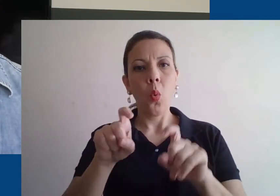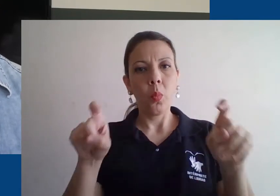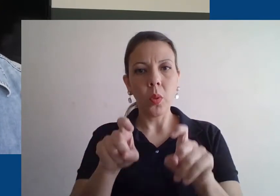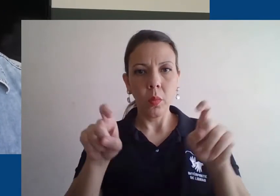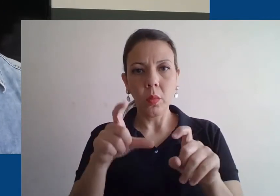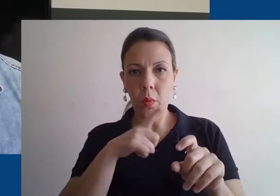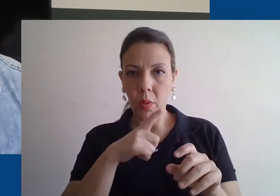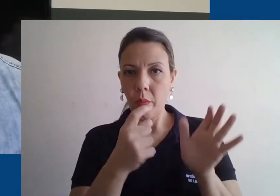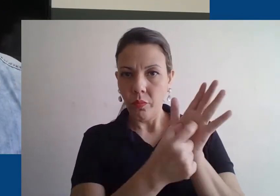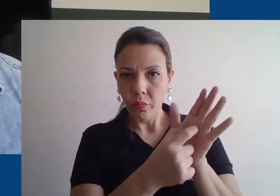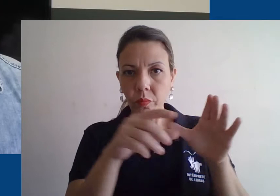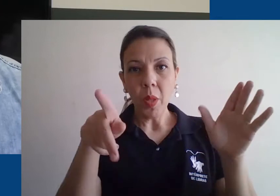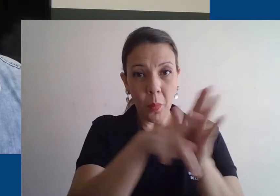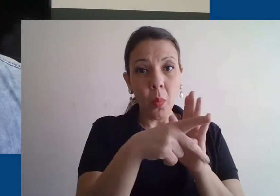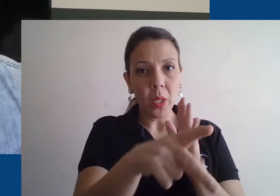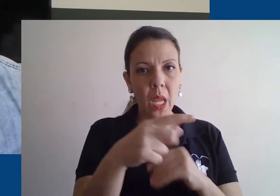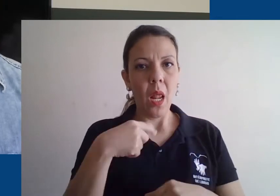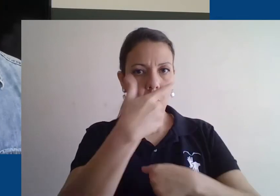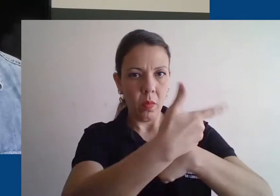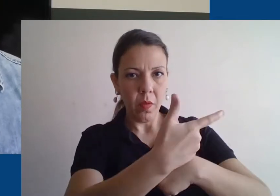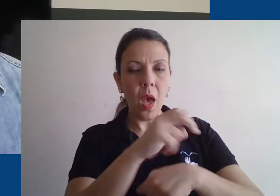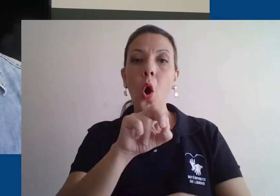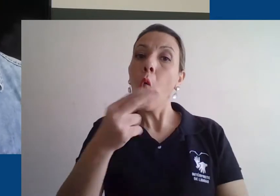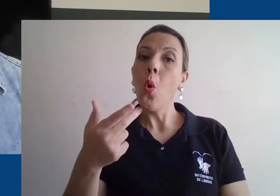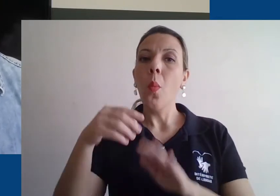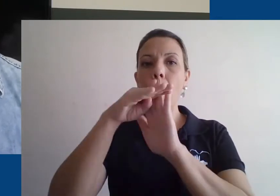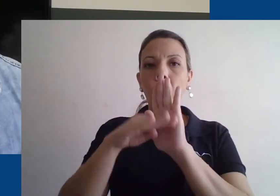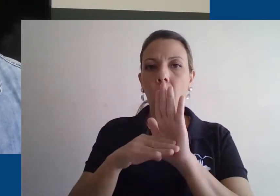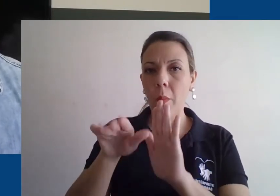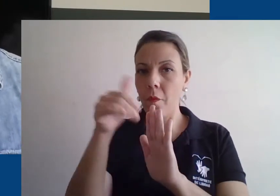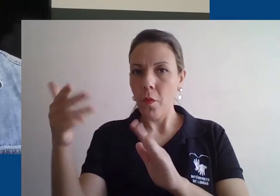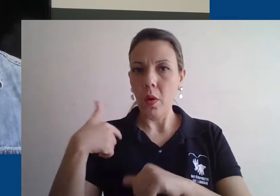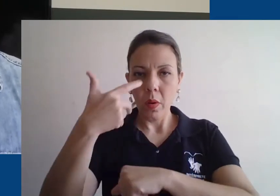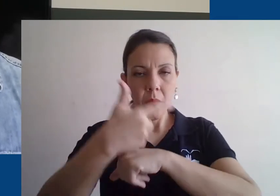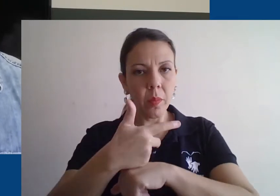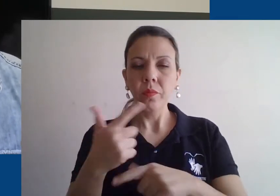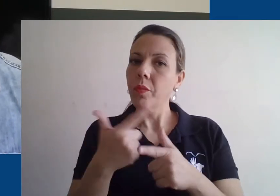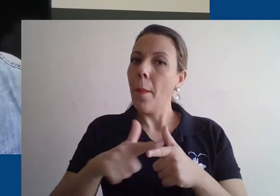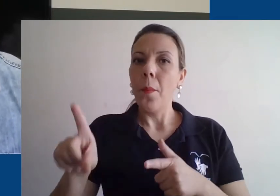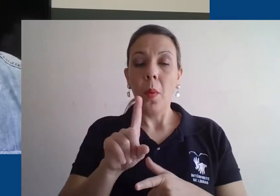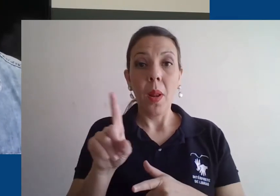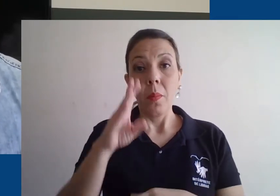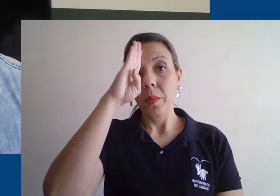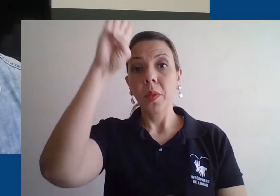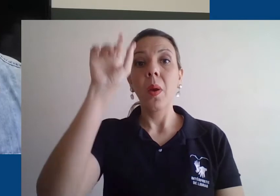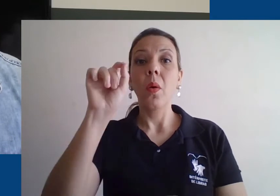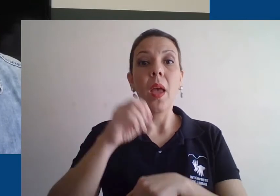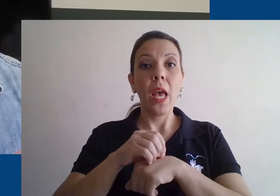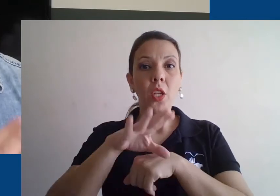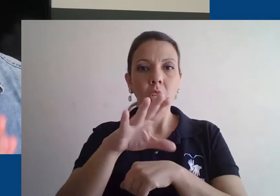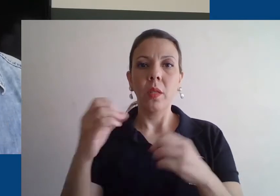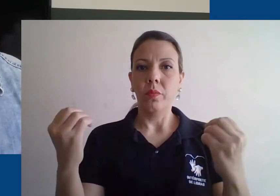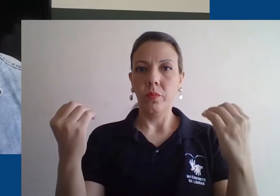seu computador ou com o aplicativo externo, lembre-se de seguir as dicas de iluminação, as dicas de som. Eu tô falando isso várias